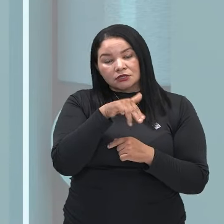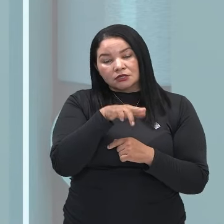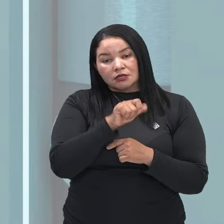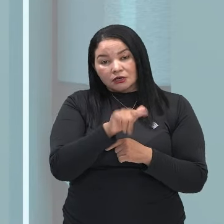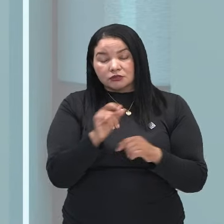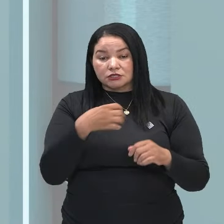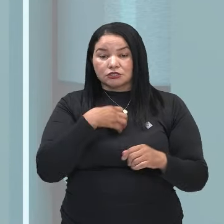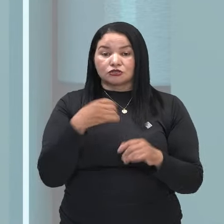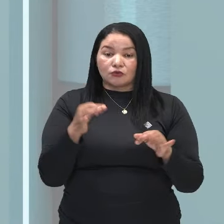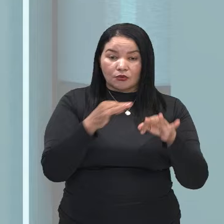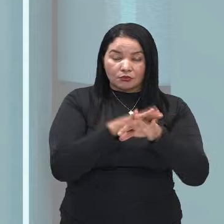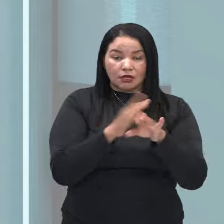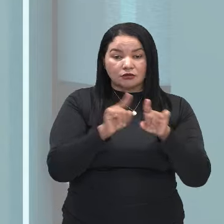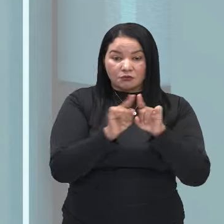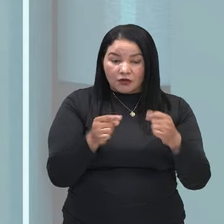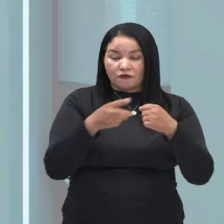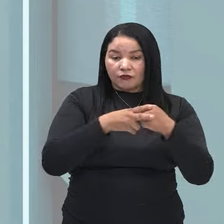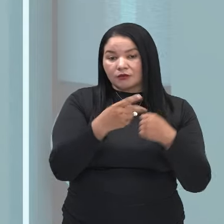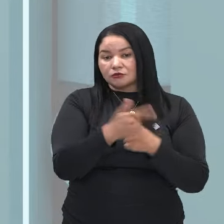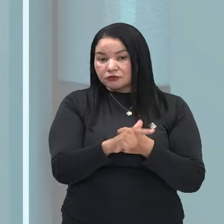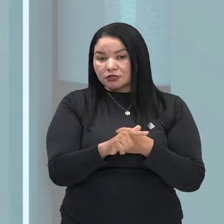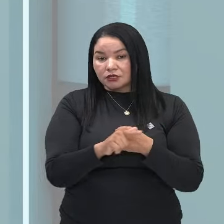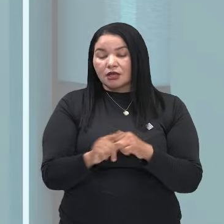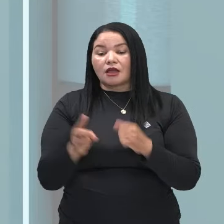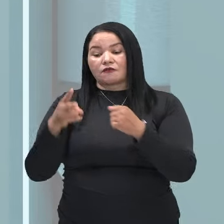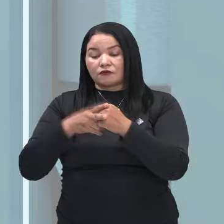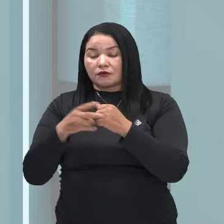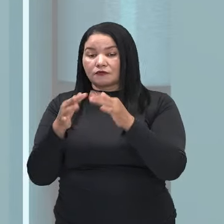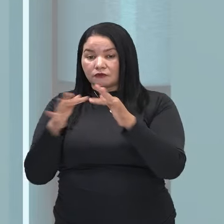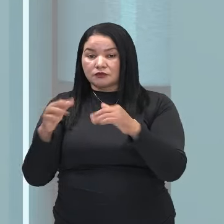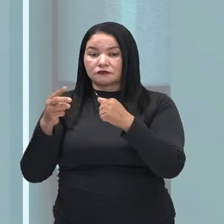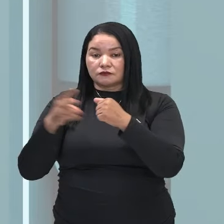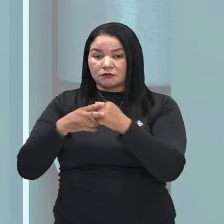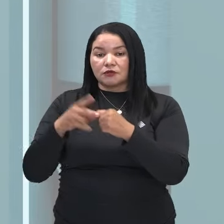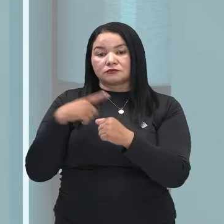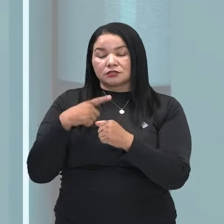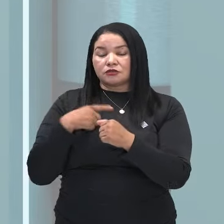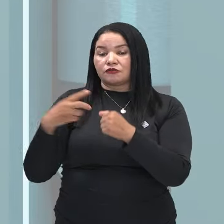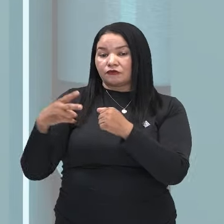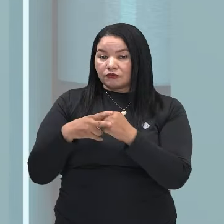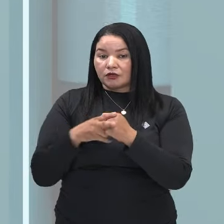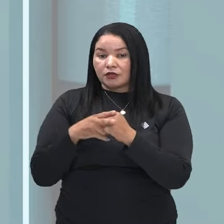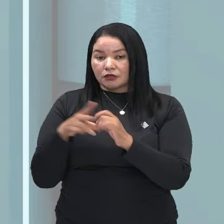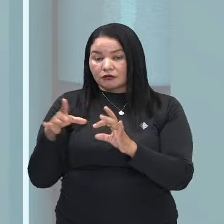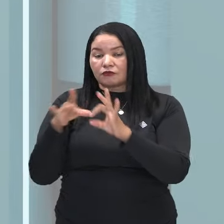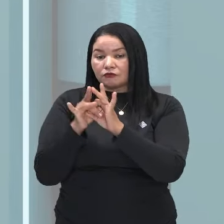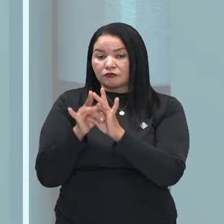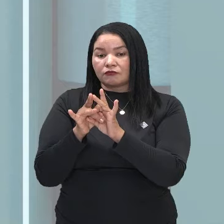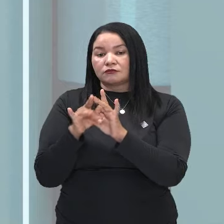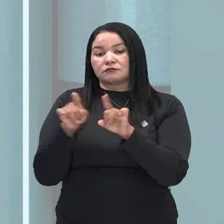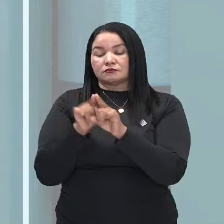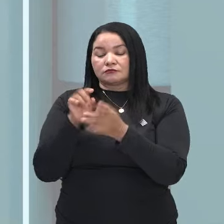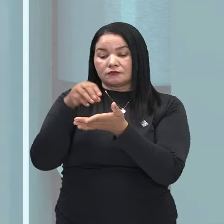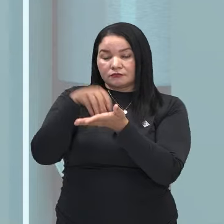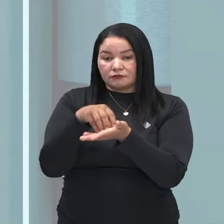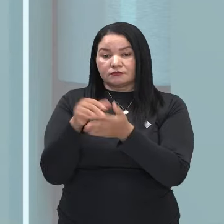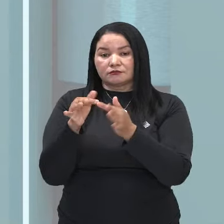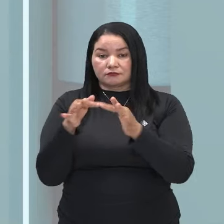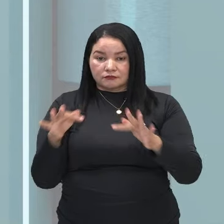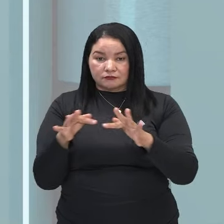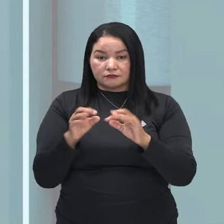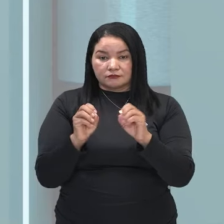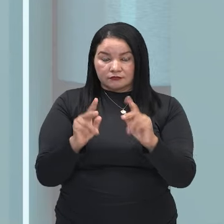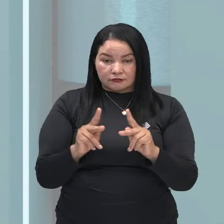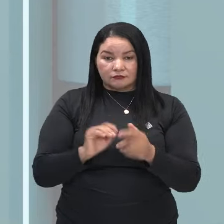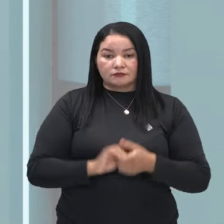completo, mas eu não tenho verbos. Frases verbais eu tenho verbo como o núcleo dessa frase.